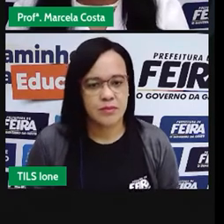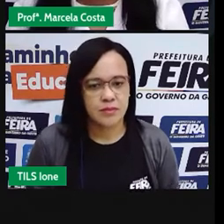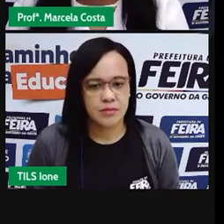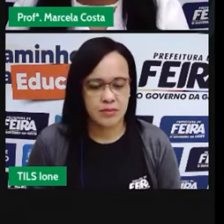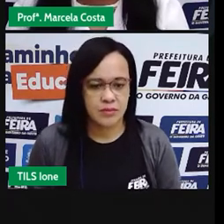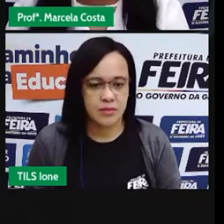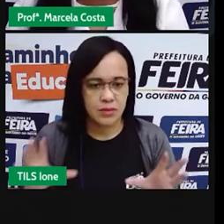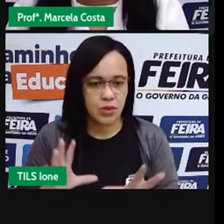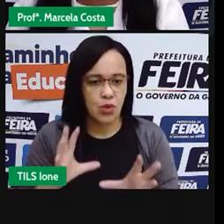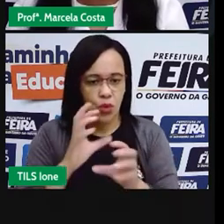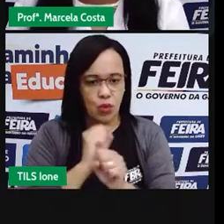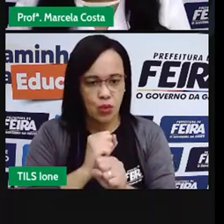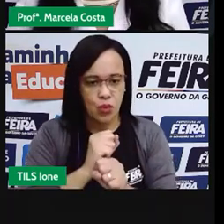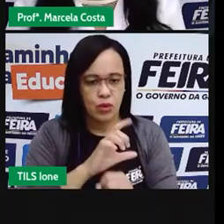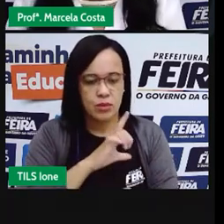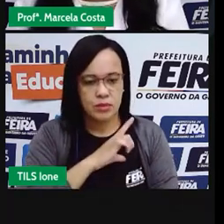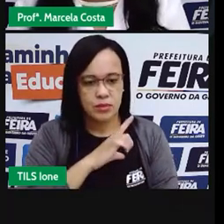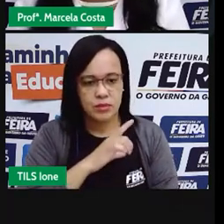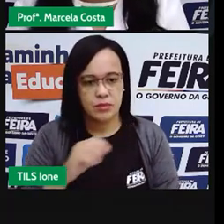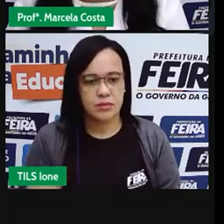quantidade.